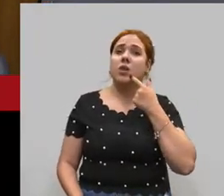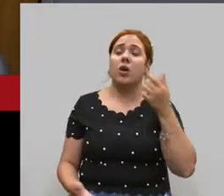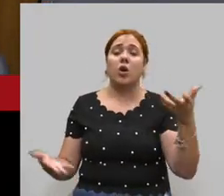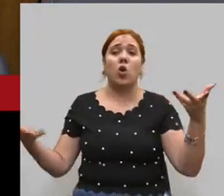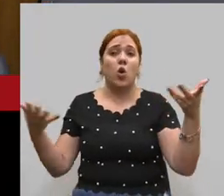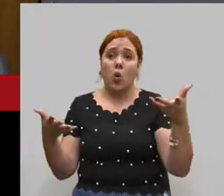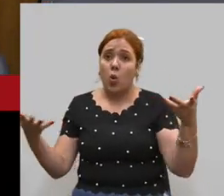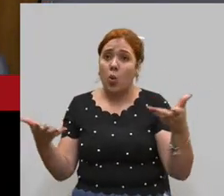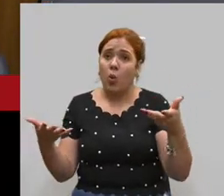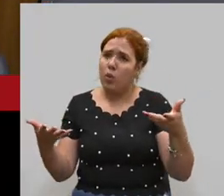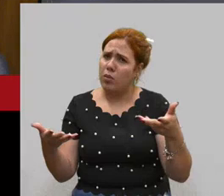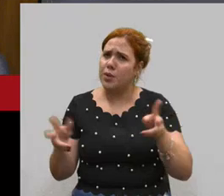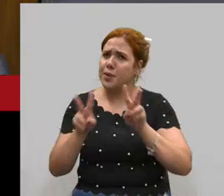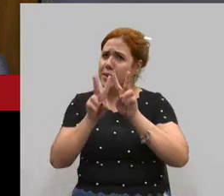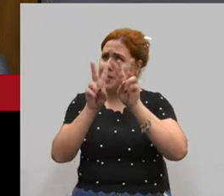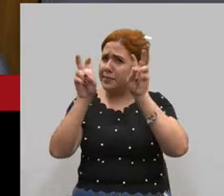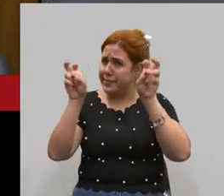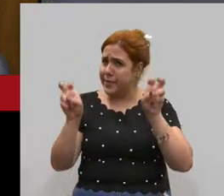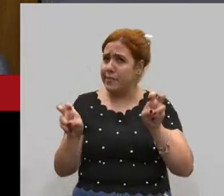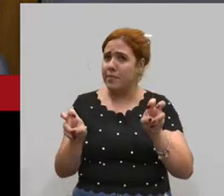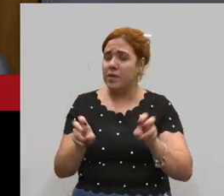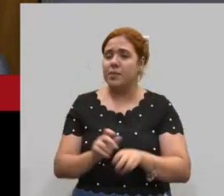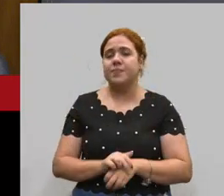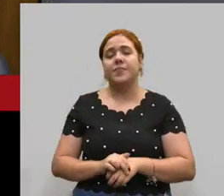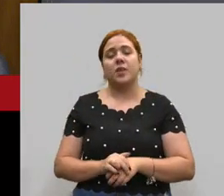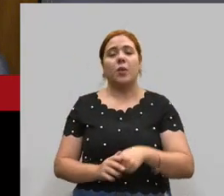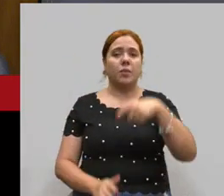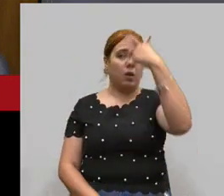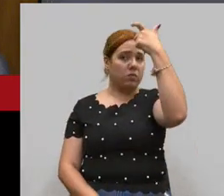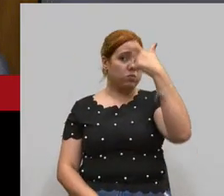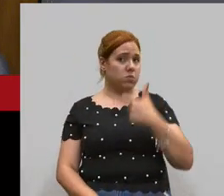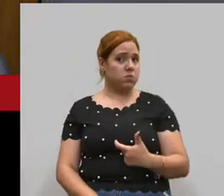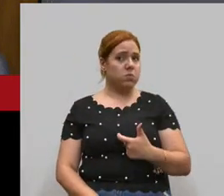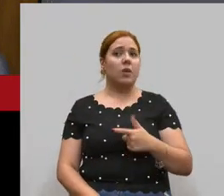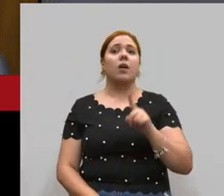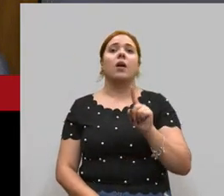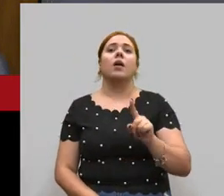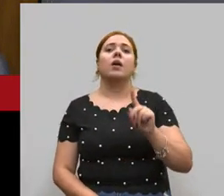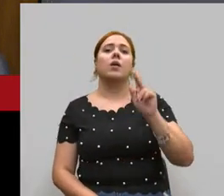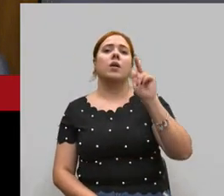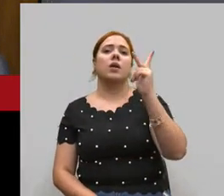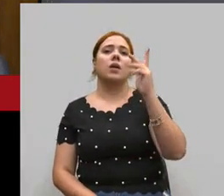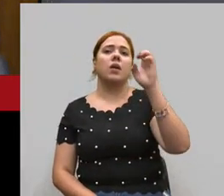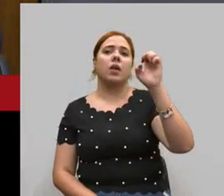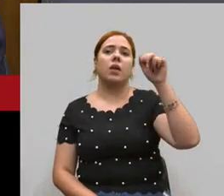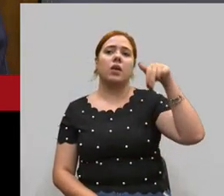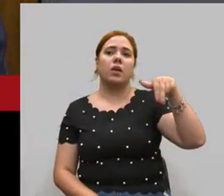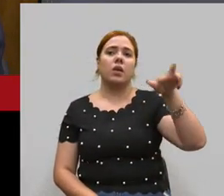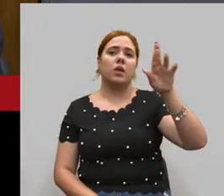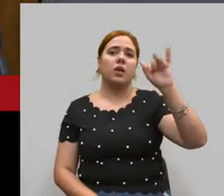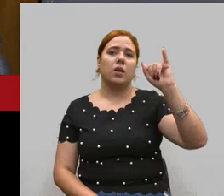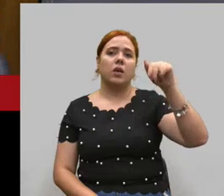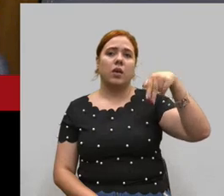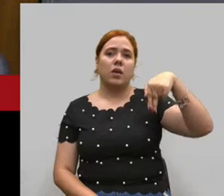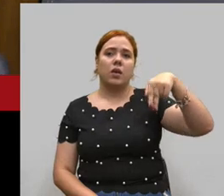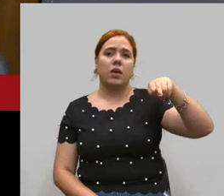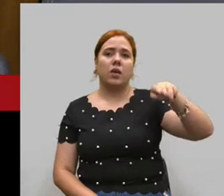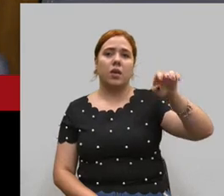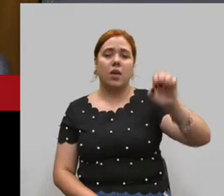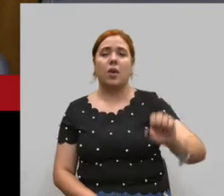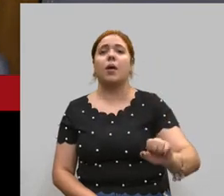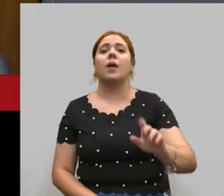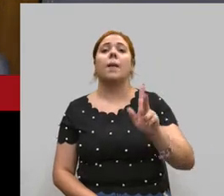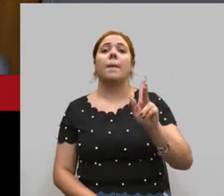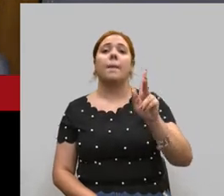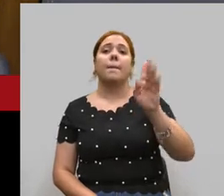falar aqui hoje primeiramente eu gostaria de me apresentar o meu nome é Henrique tondato eu sou da bike Fly expedições a bike